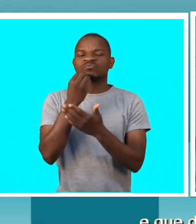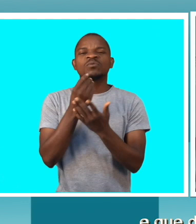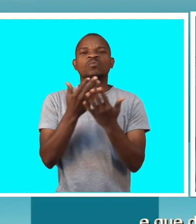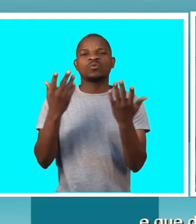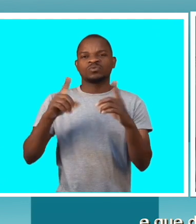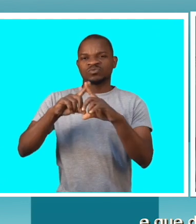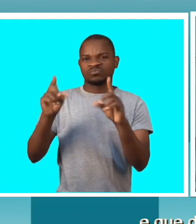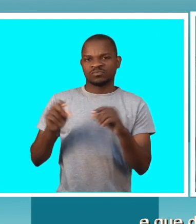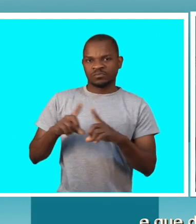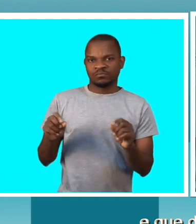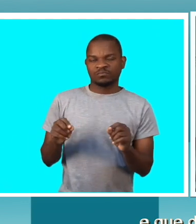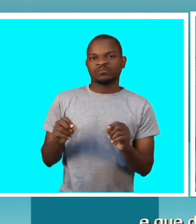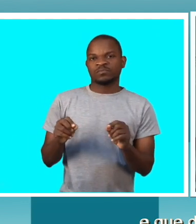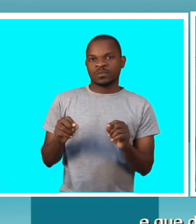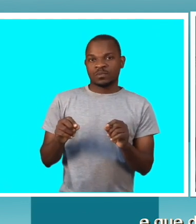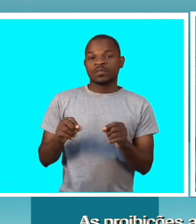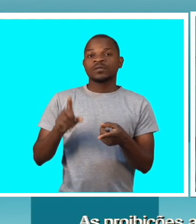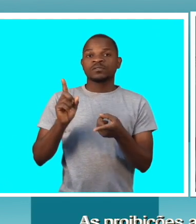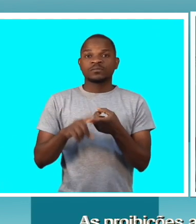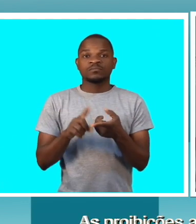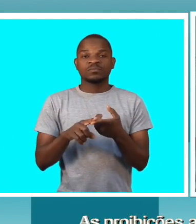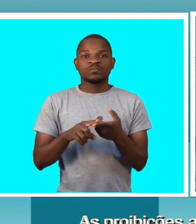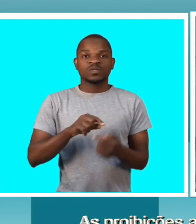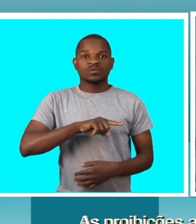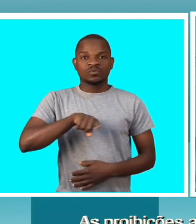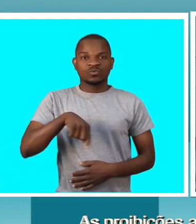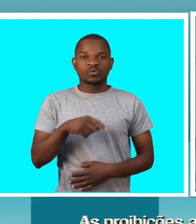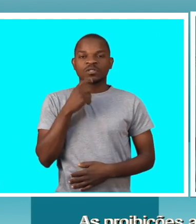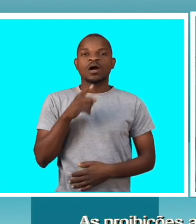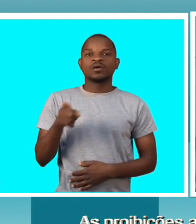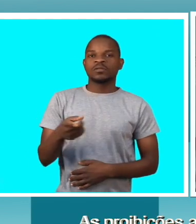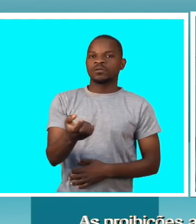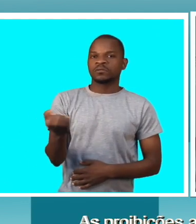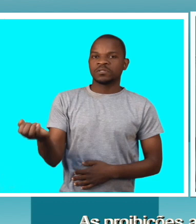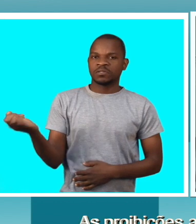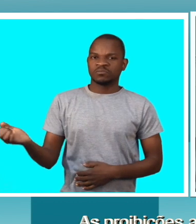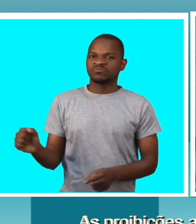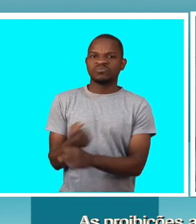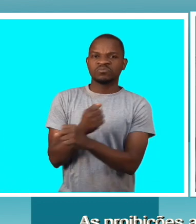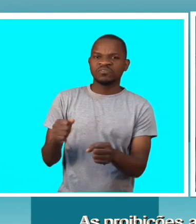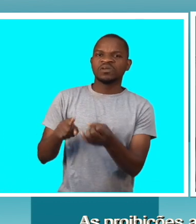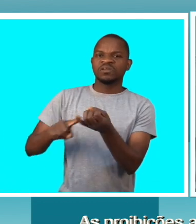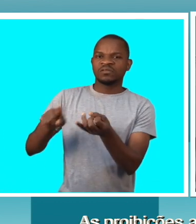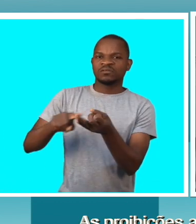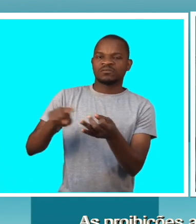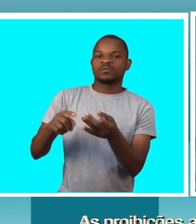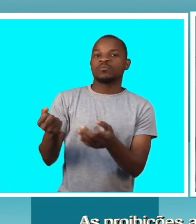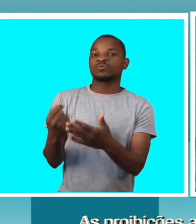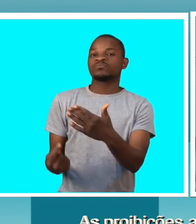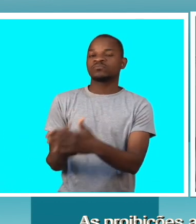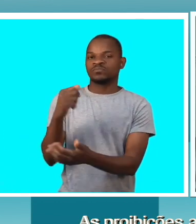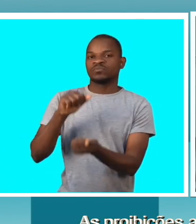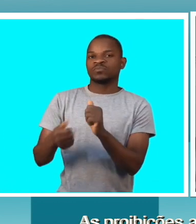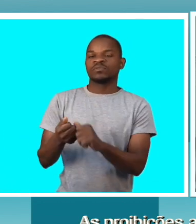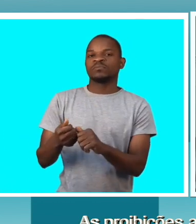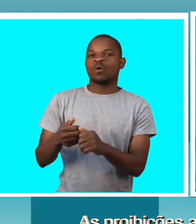nutricionais devem ser sempre satisfeitas. Portanto, se a gente faz esse tipo de proibições alimentares, pode acarretar mesmo problemas